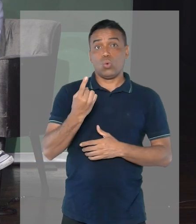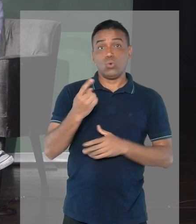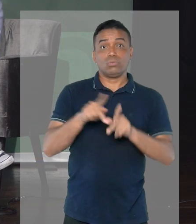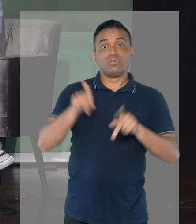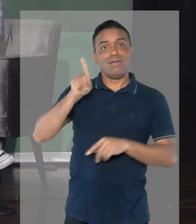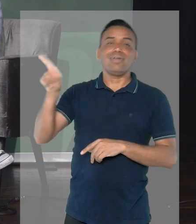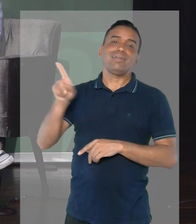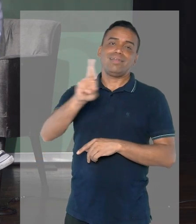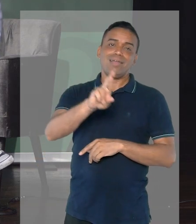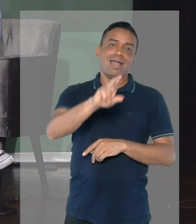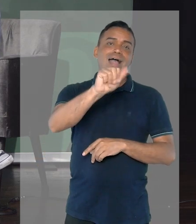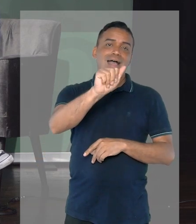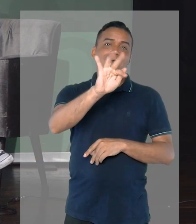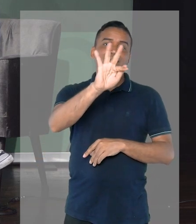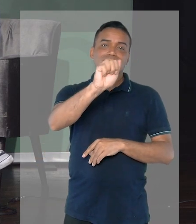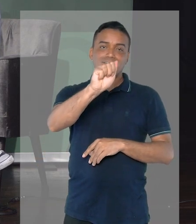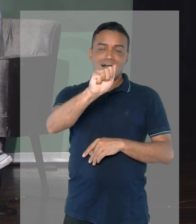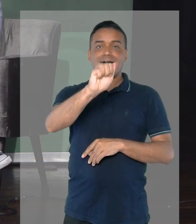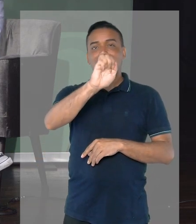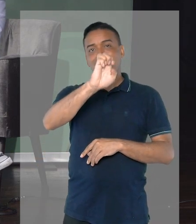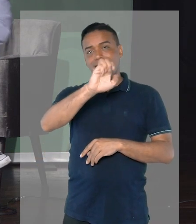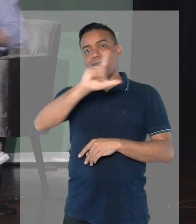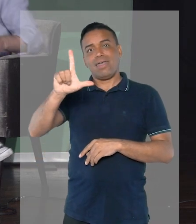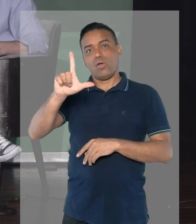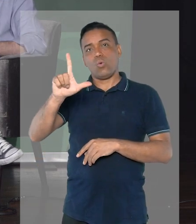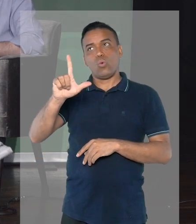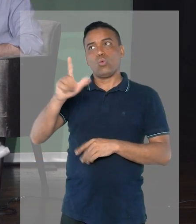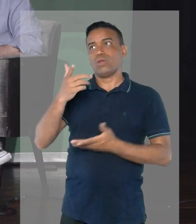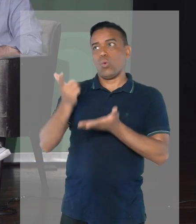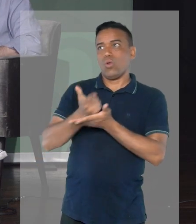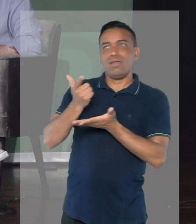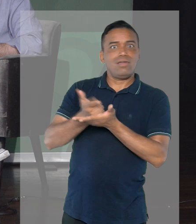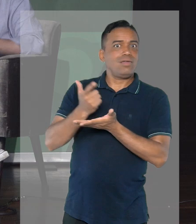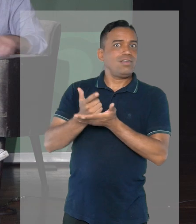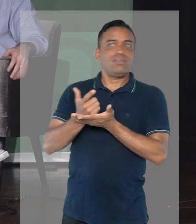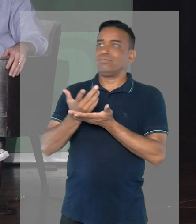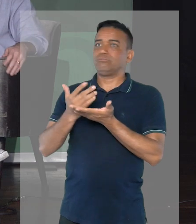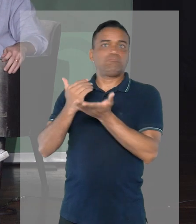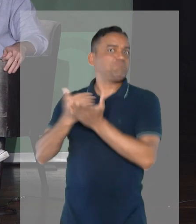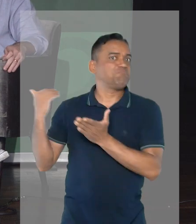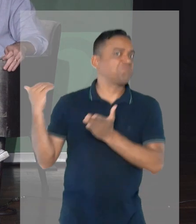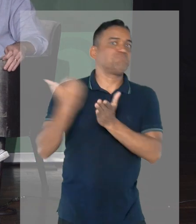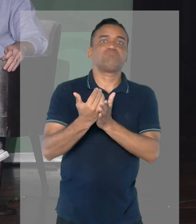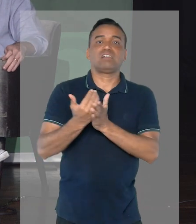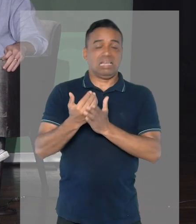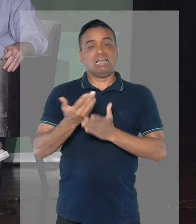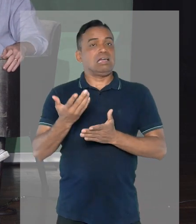aqui é o Rafael, né? No sentido em que o trabalho consagra não só um professor, mas um